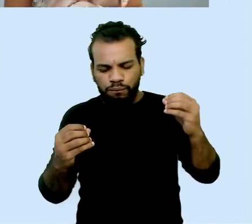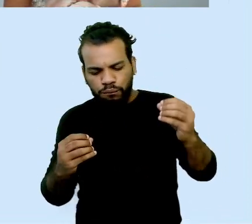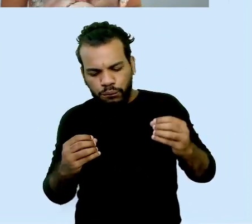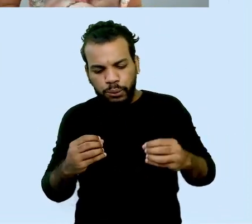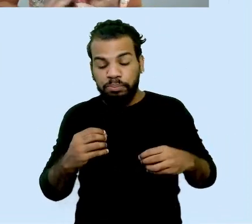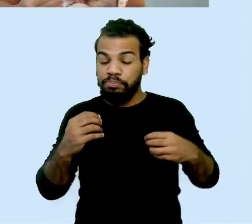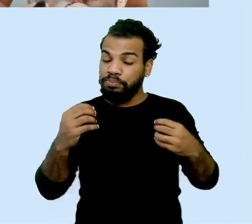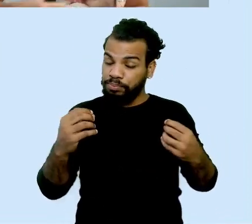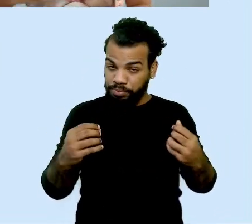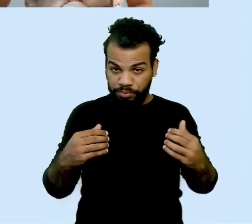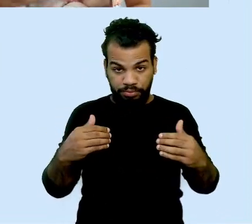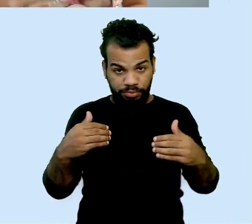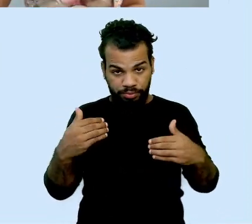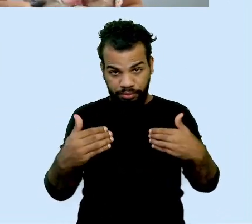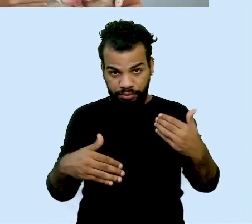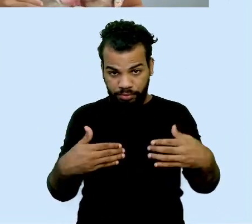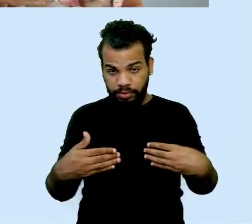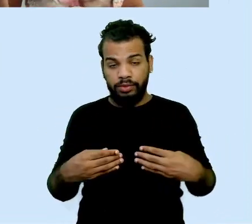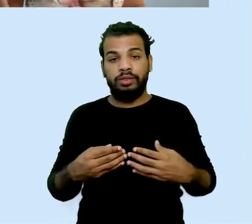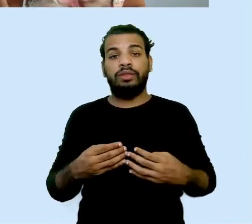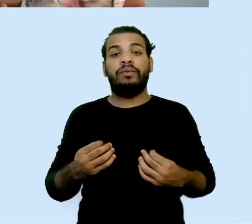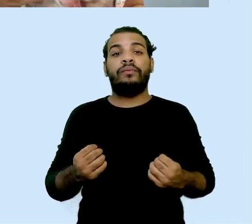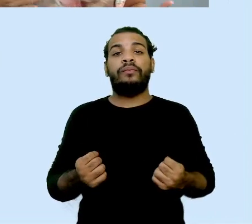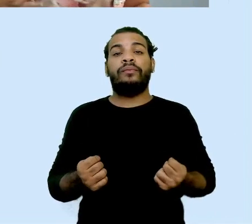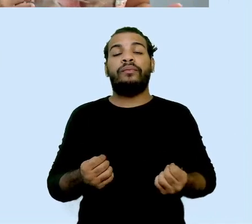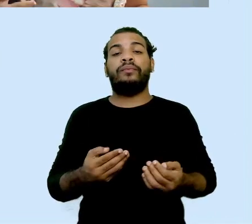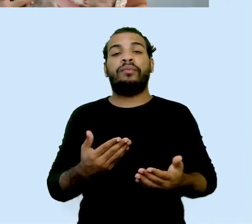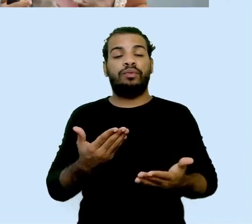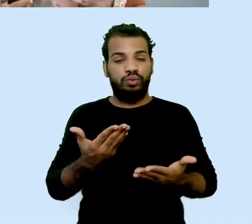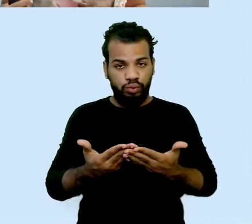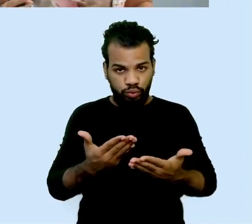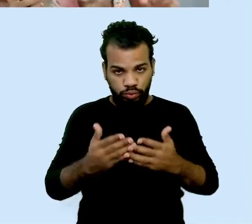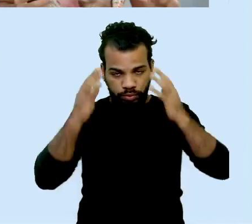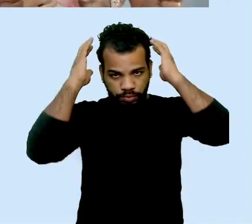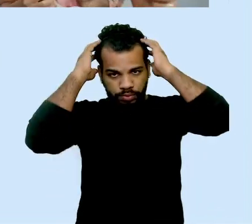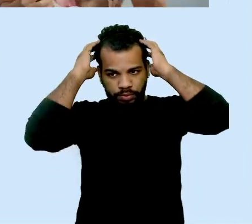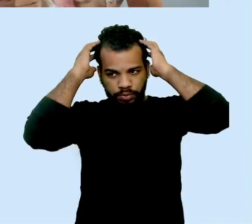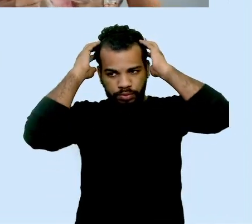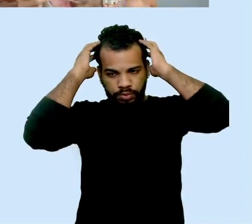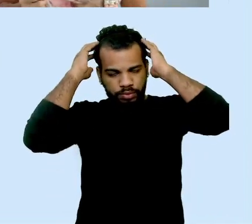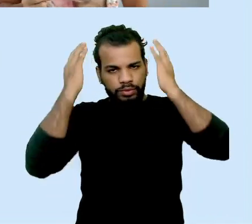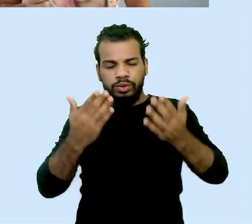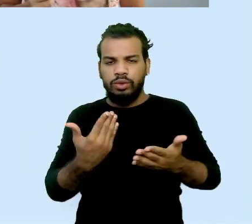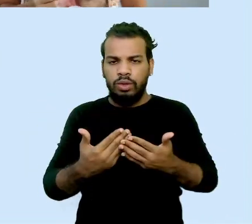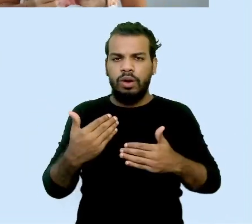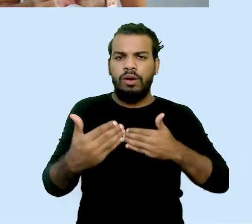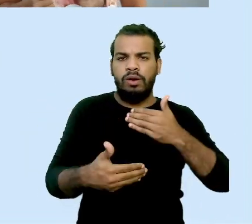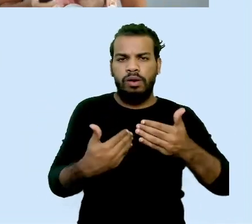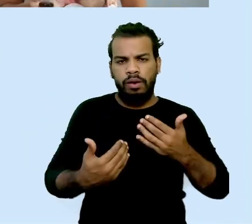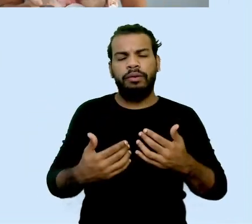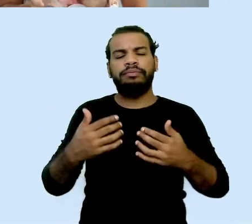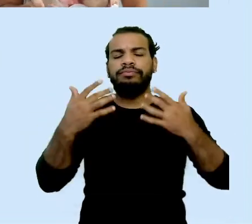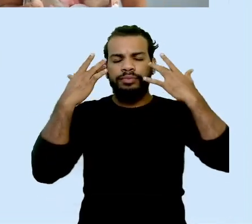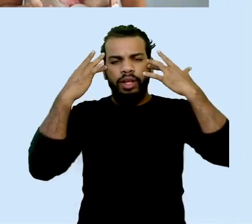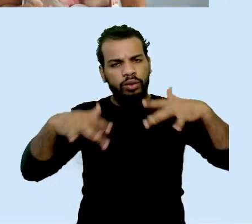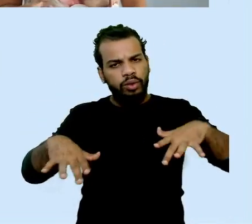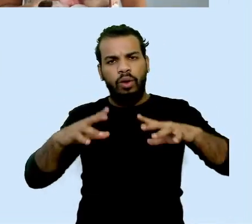Então daí o estudo e daí a vivência da música foi realmente uma evolução natural do